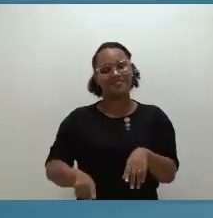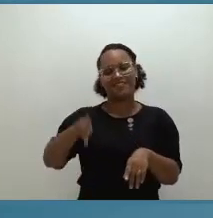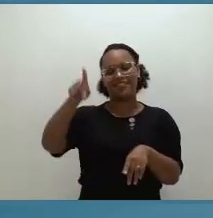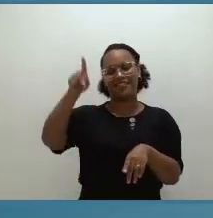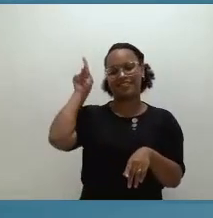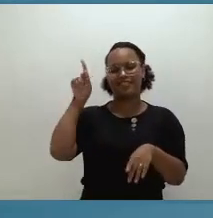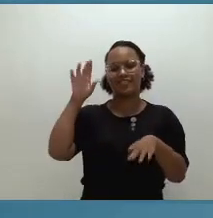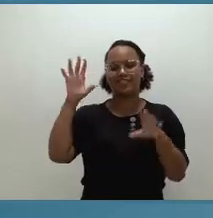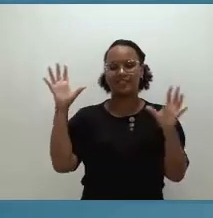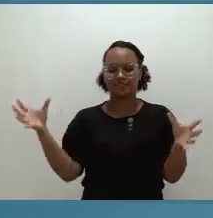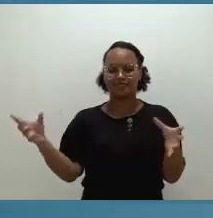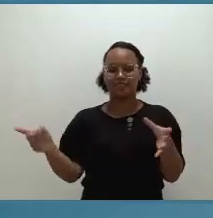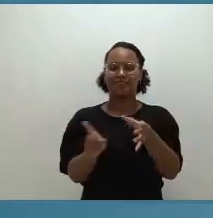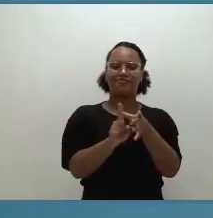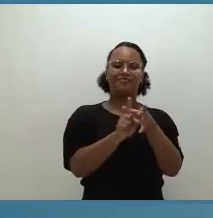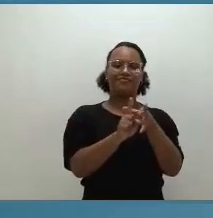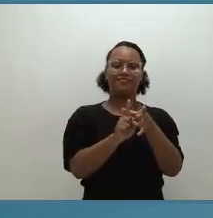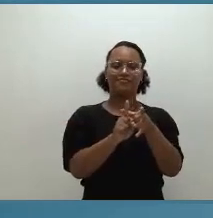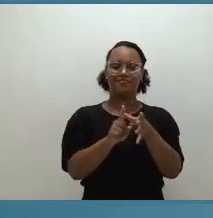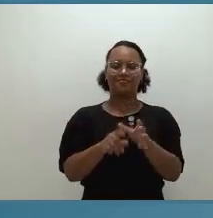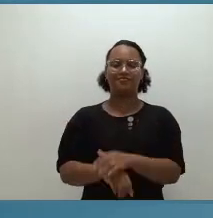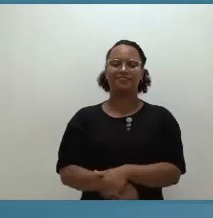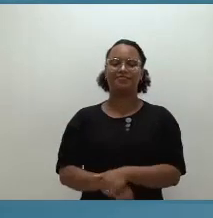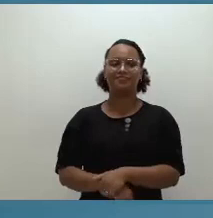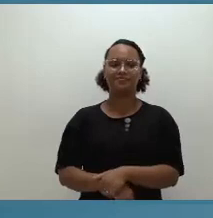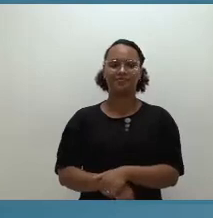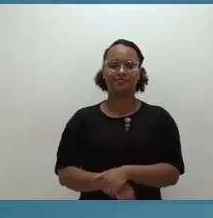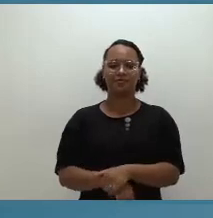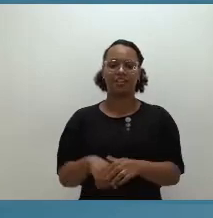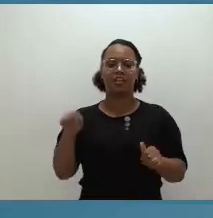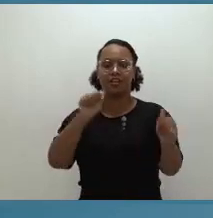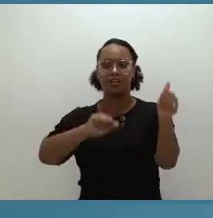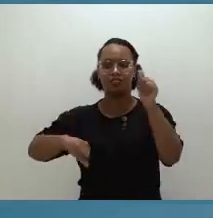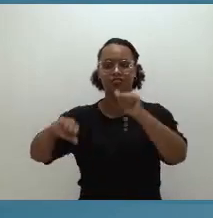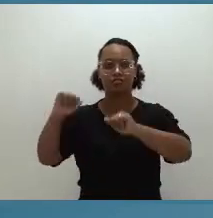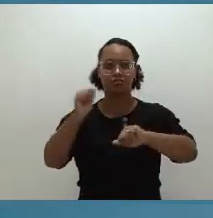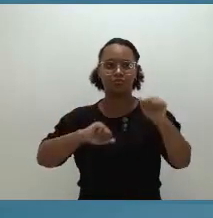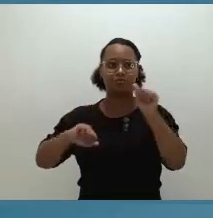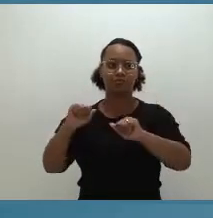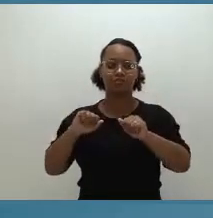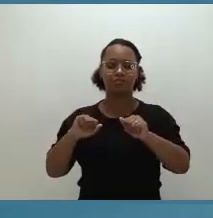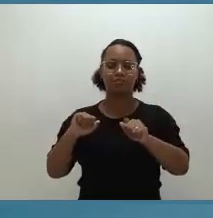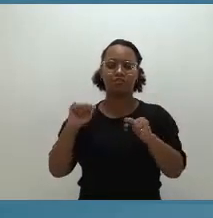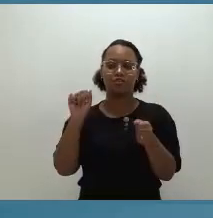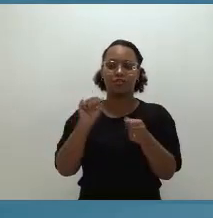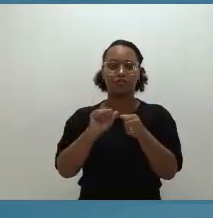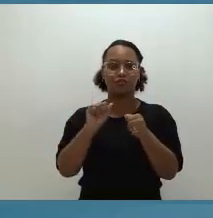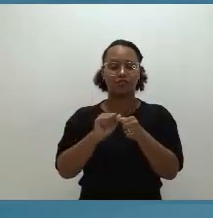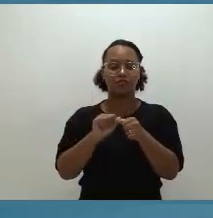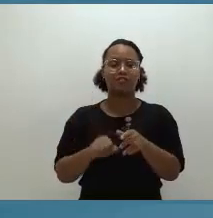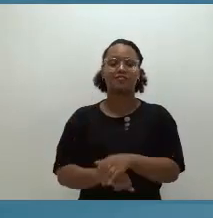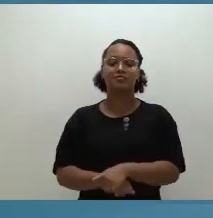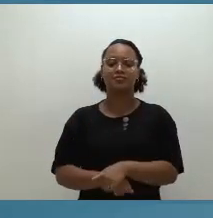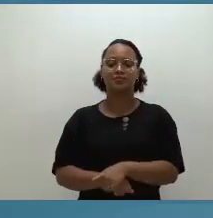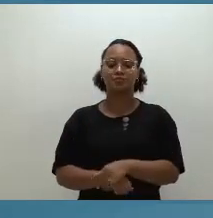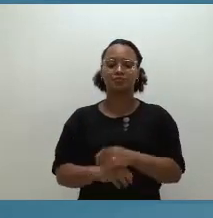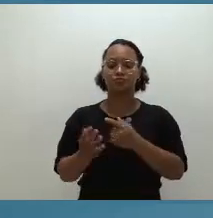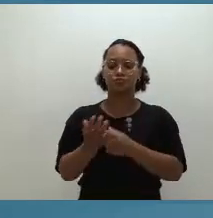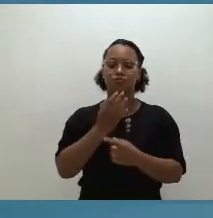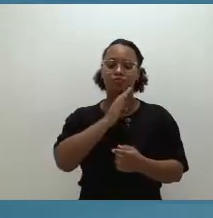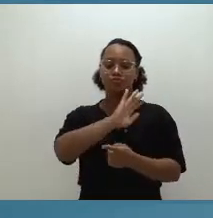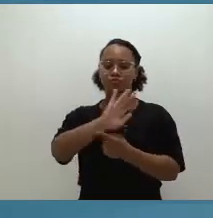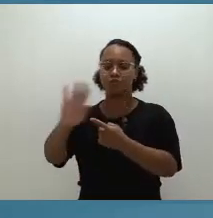seu espírito agregador, essa sua administração que está sendo feita, que nos